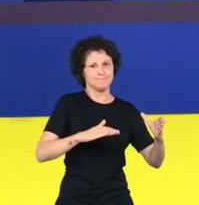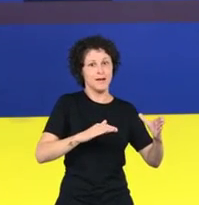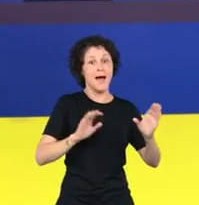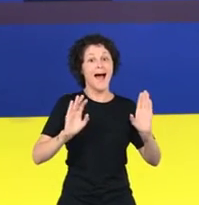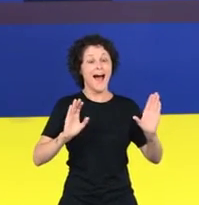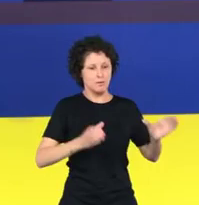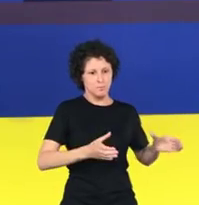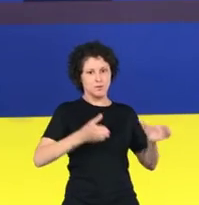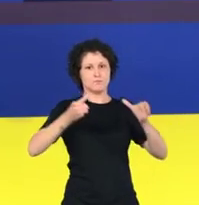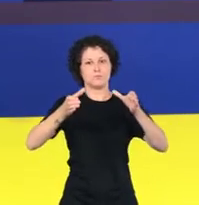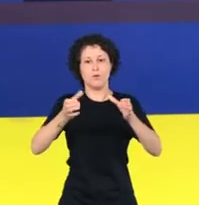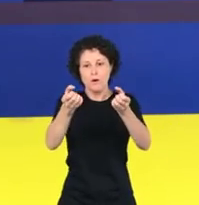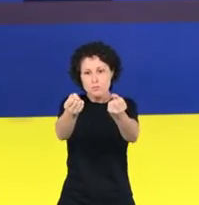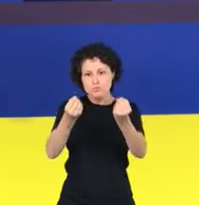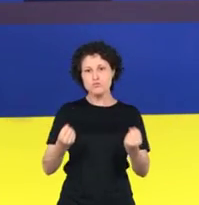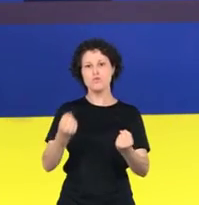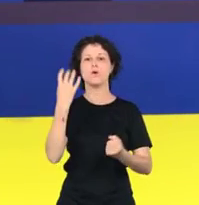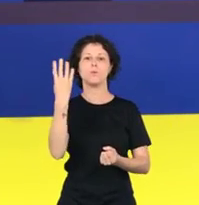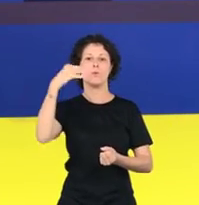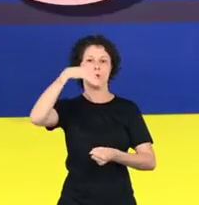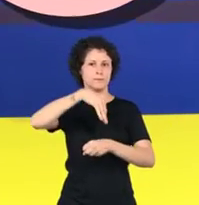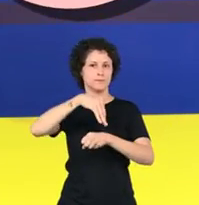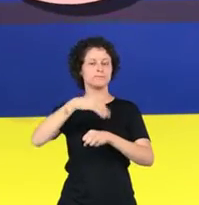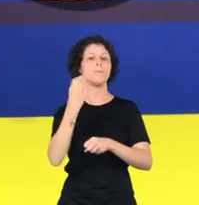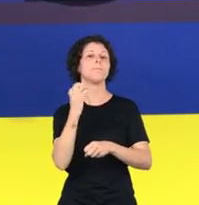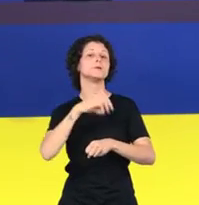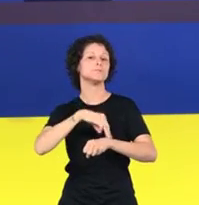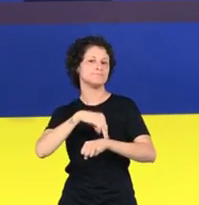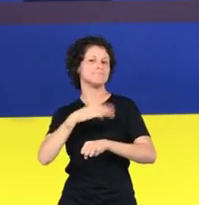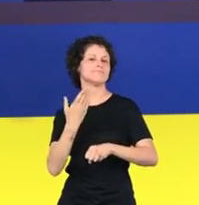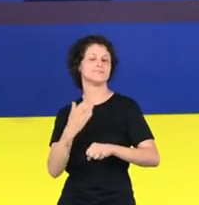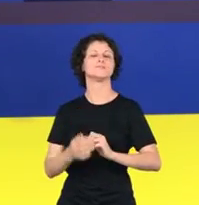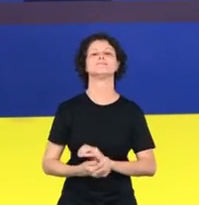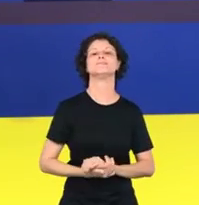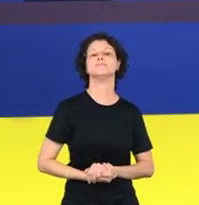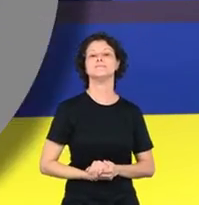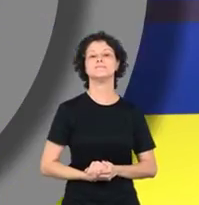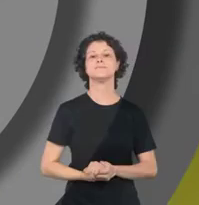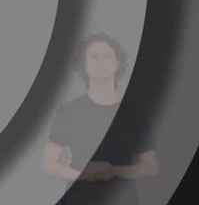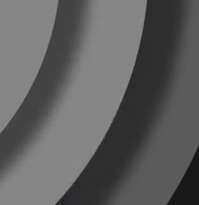ajuda a um adulto e leve o bolo para o forno e espere cerca de 40 minutos.